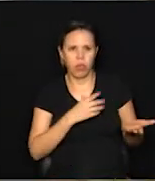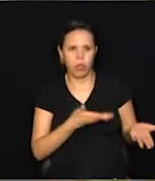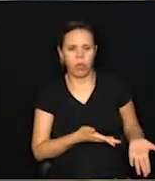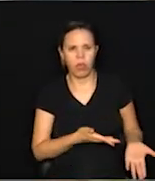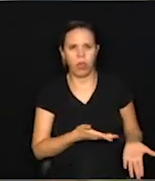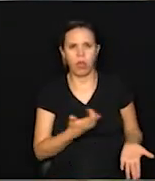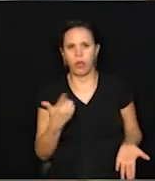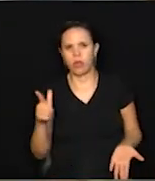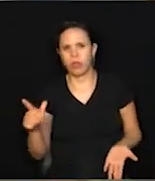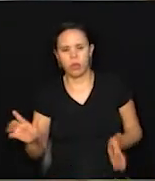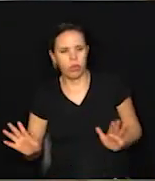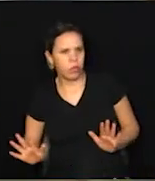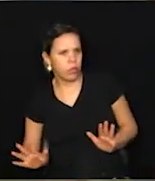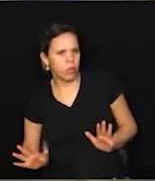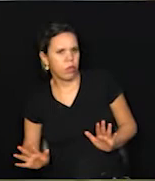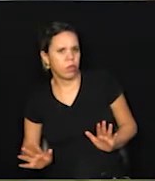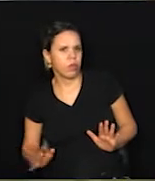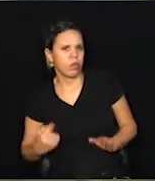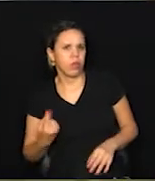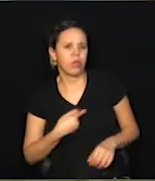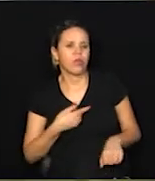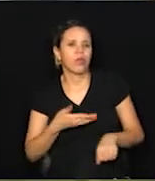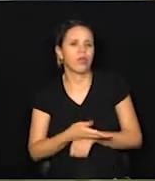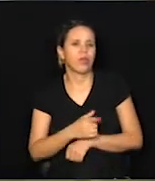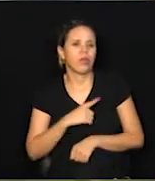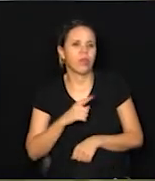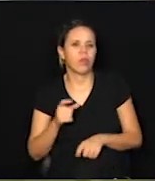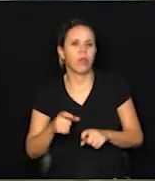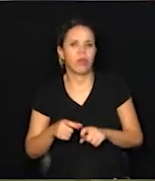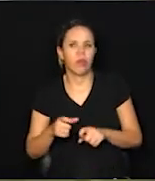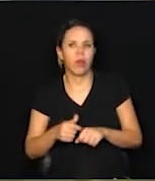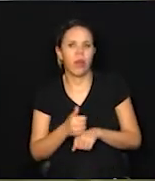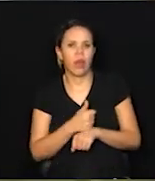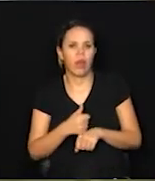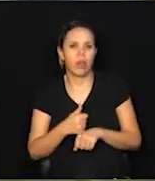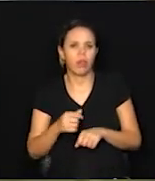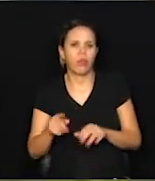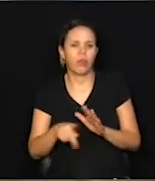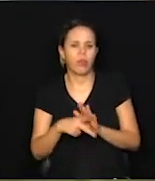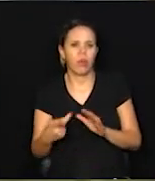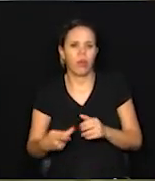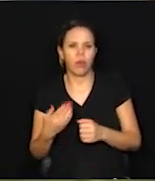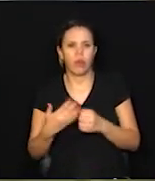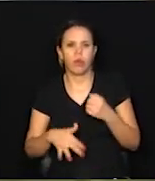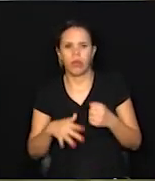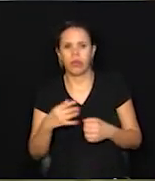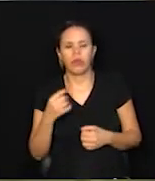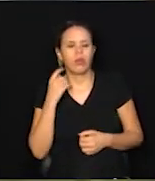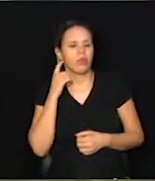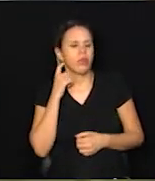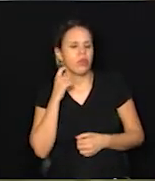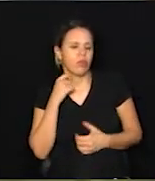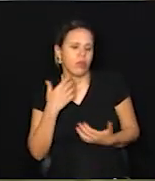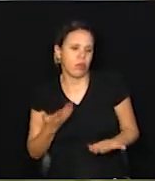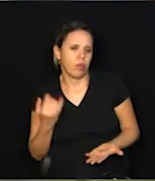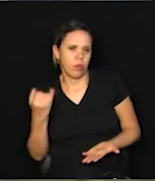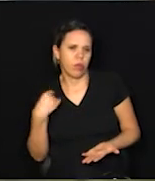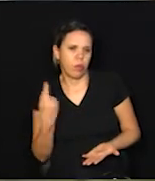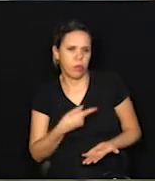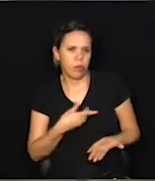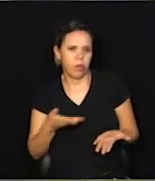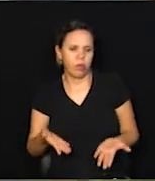parte da rede também, está sendo gerenciado, porque não tem o pediatra ainda nos fins de semana, que isso é muito importante para a gente. Então,